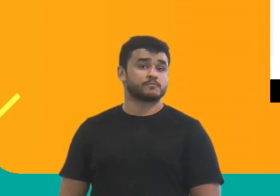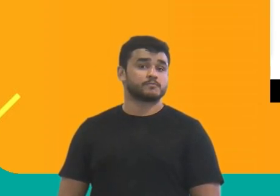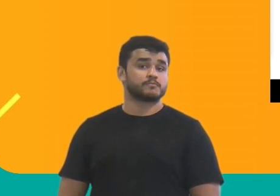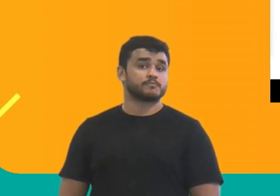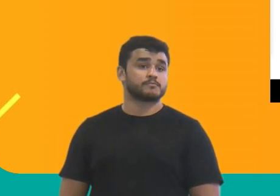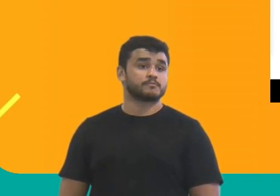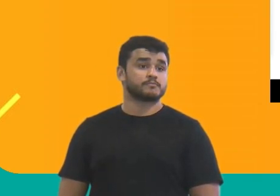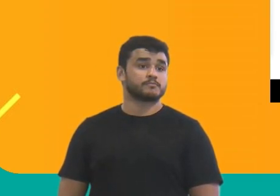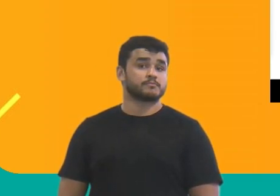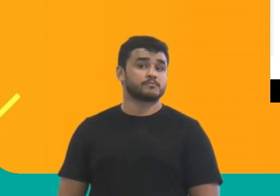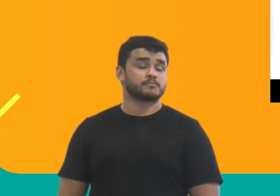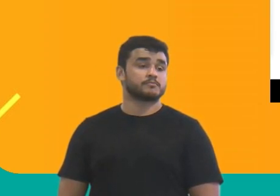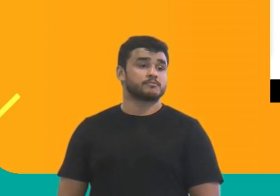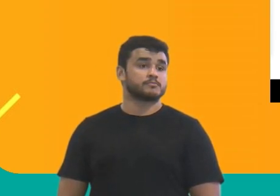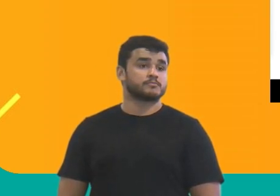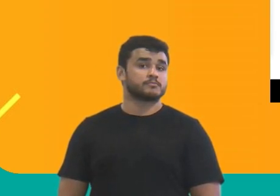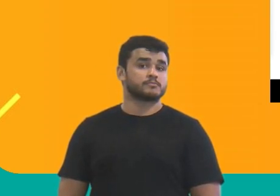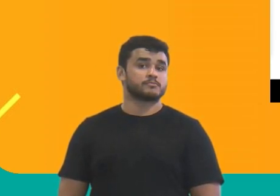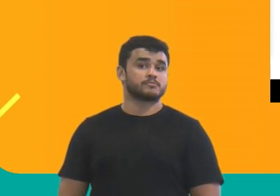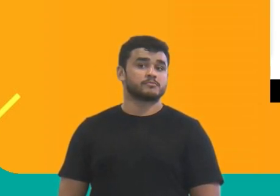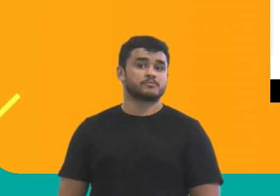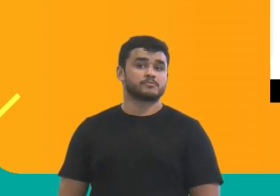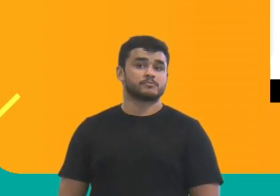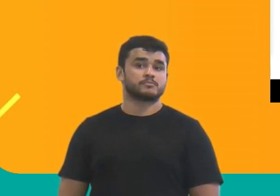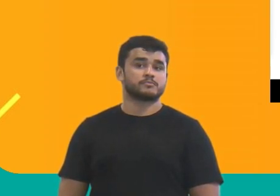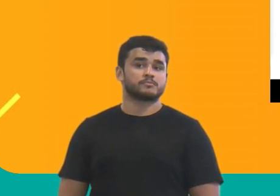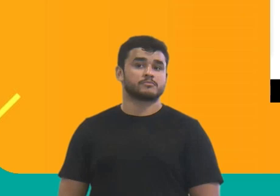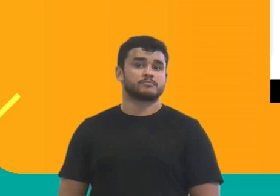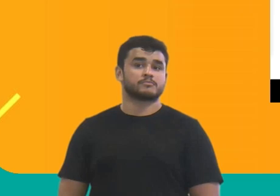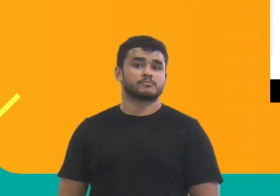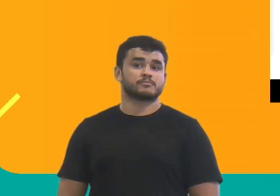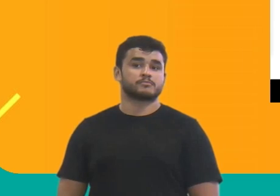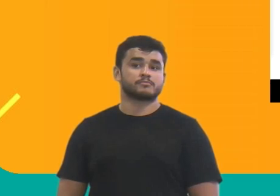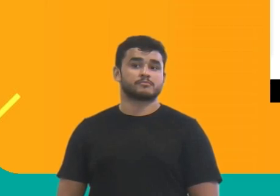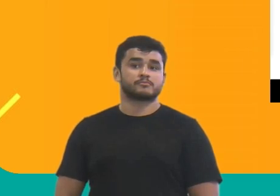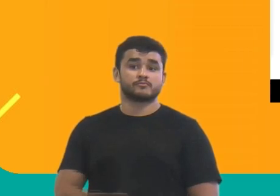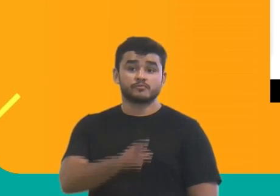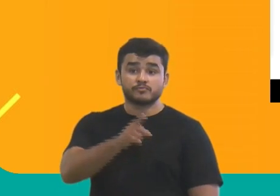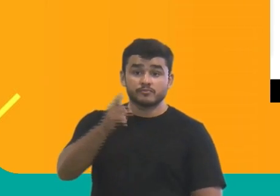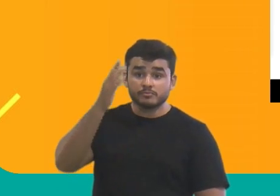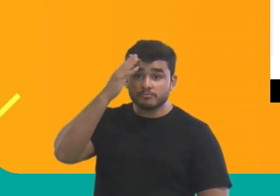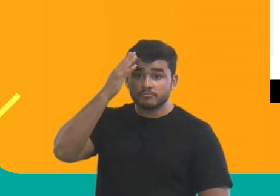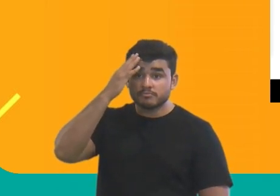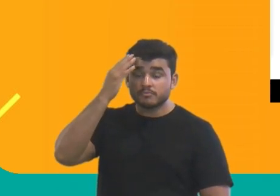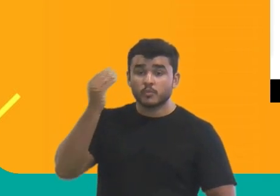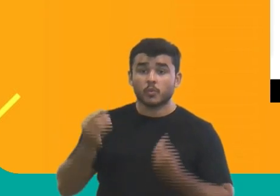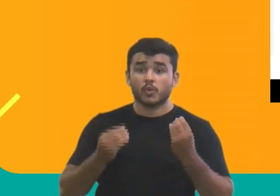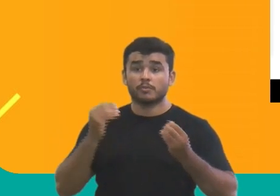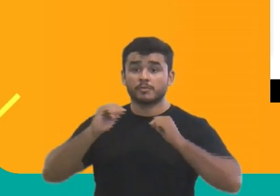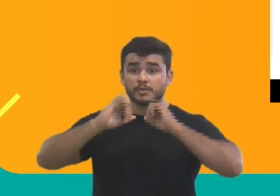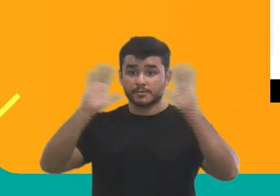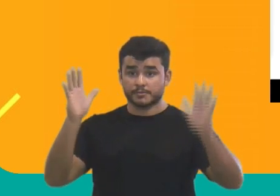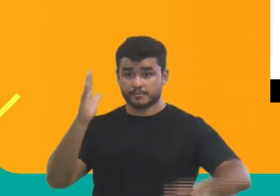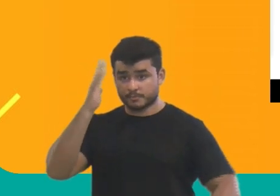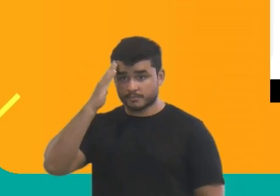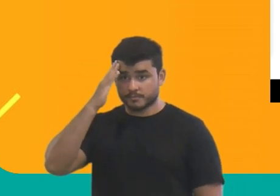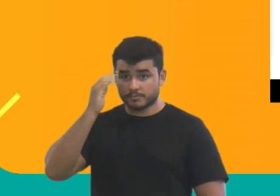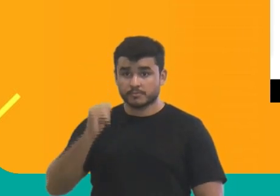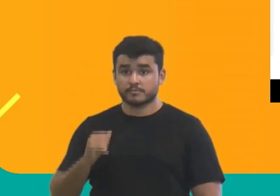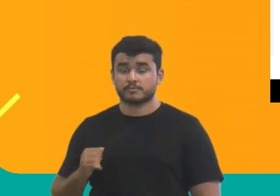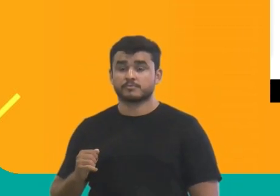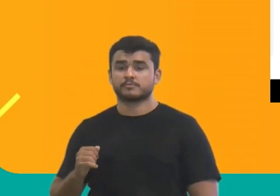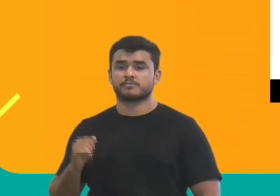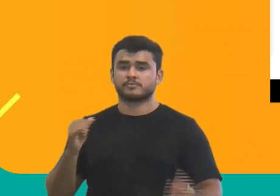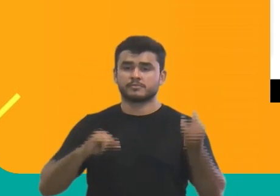a gente está vendo uma questão mesmo de interpretação de texto, na realidade, né? São conteúdos de